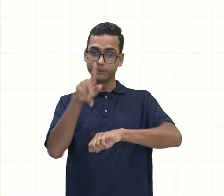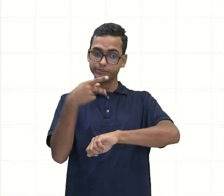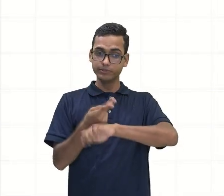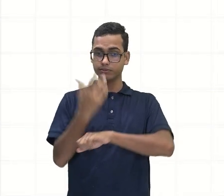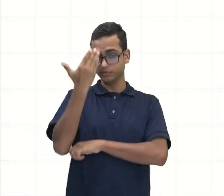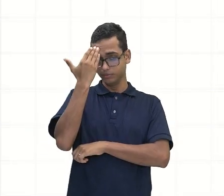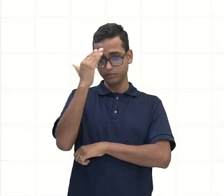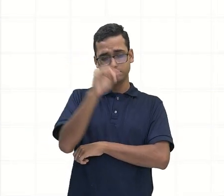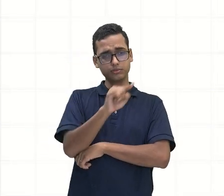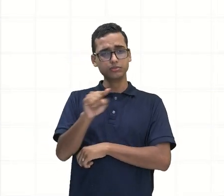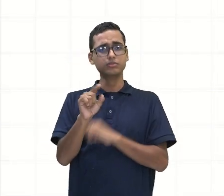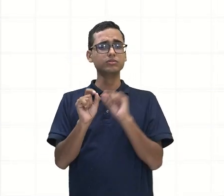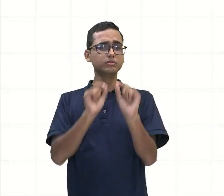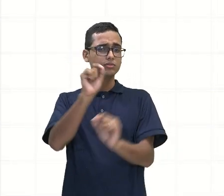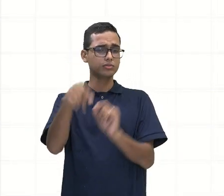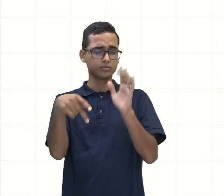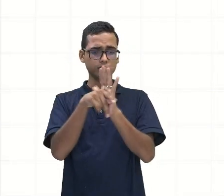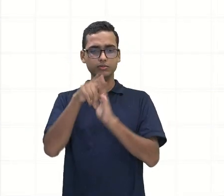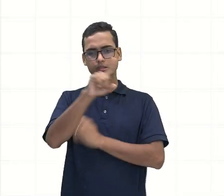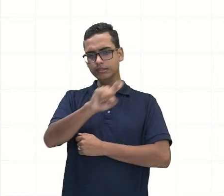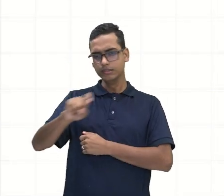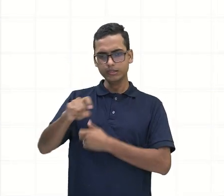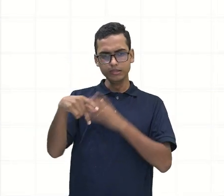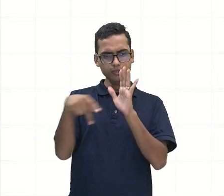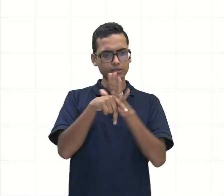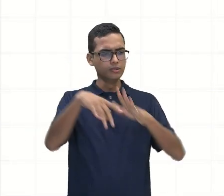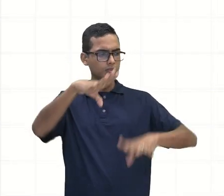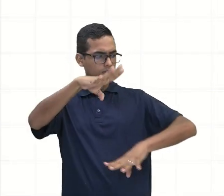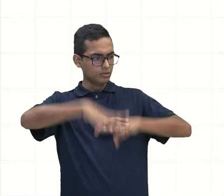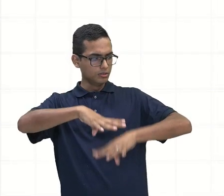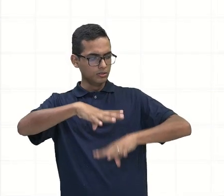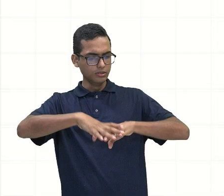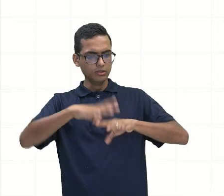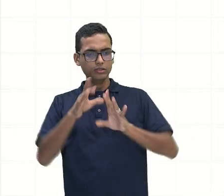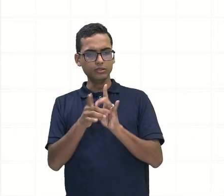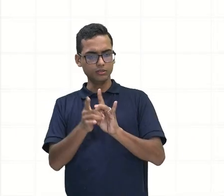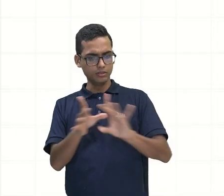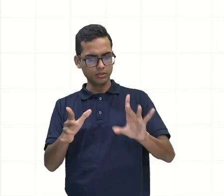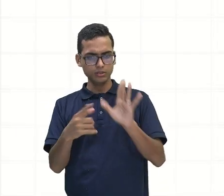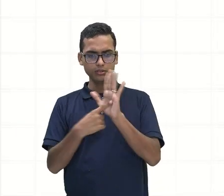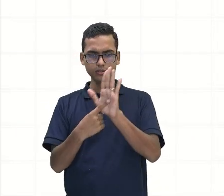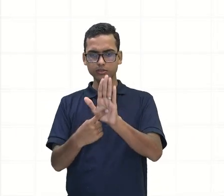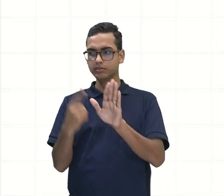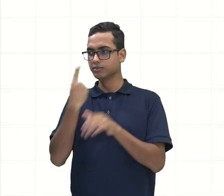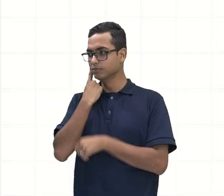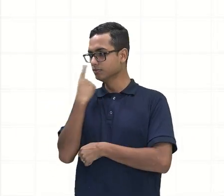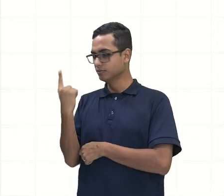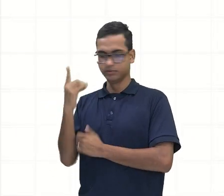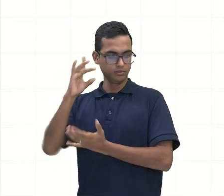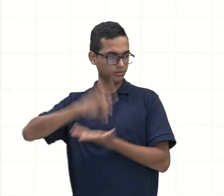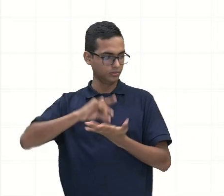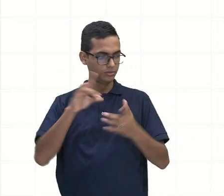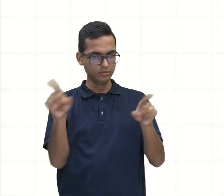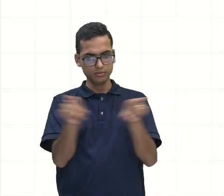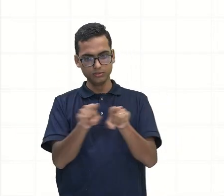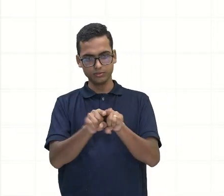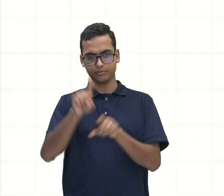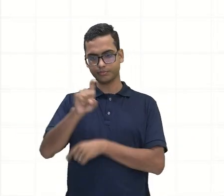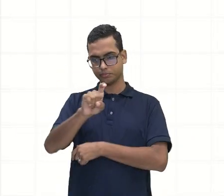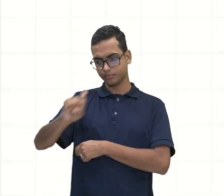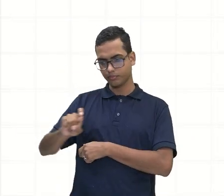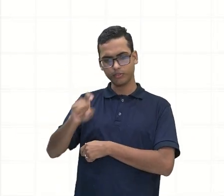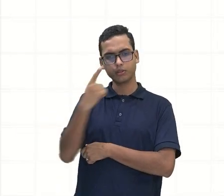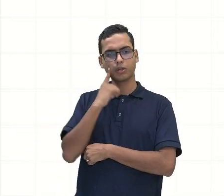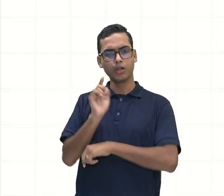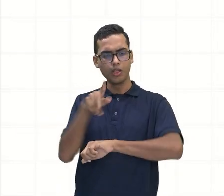esse x, a gente, na matemática, vai deixar um pouco de lado, vamos deixar de trabalhar com o x e vamos